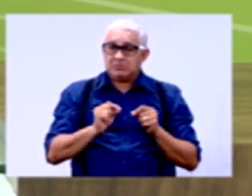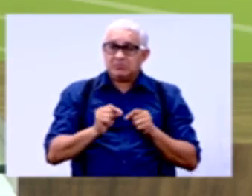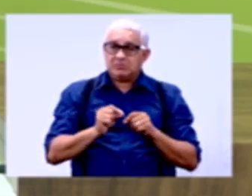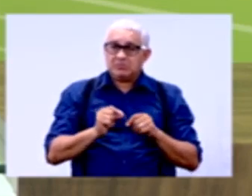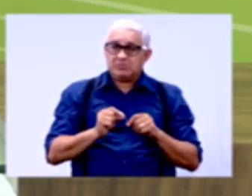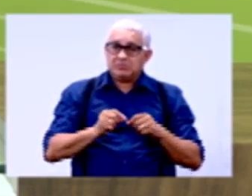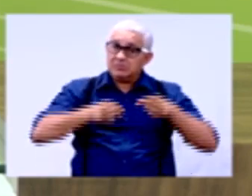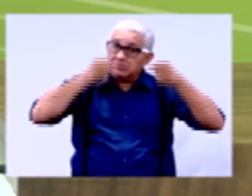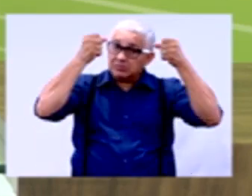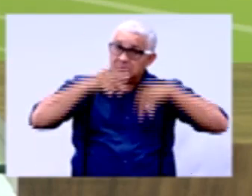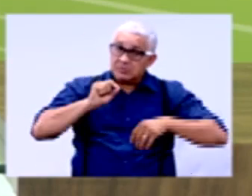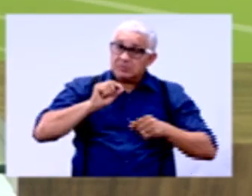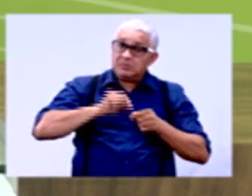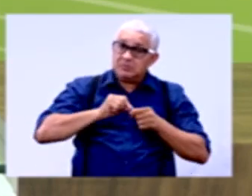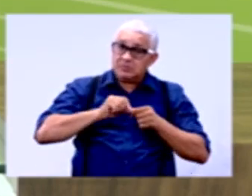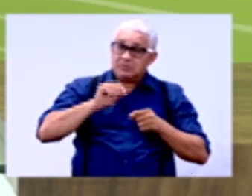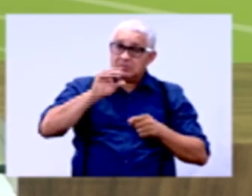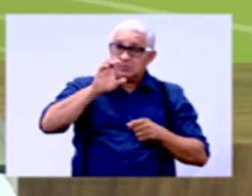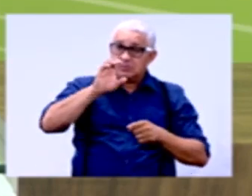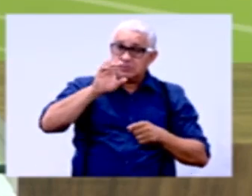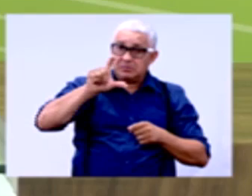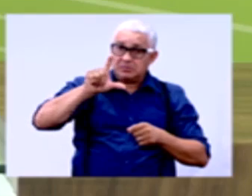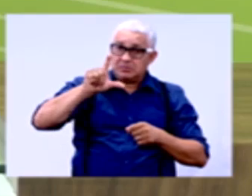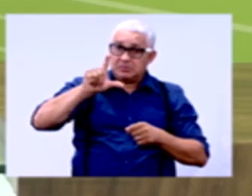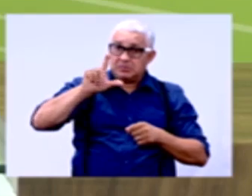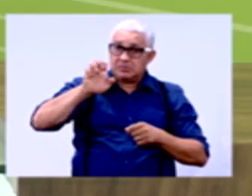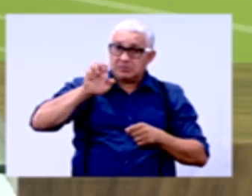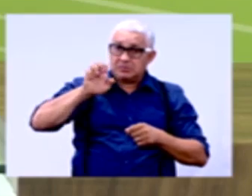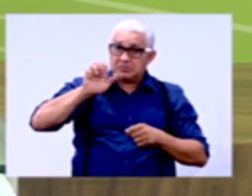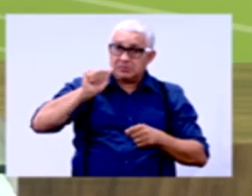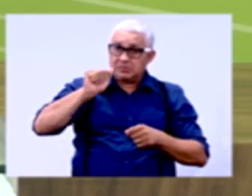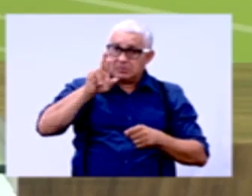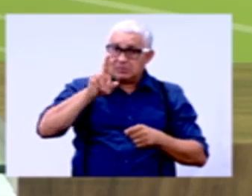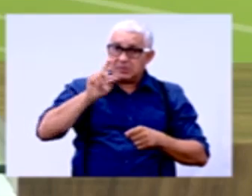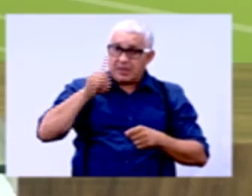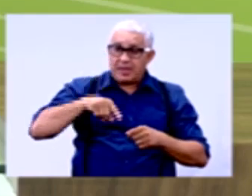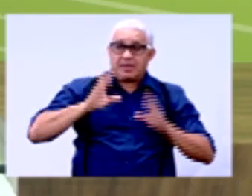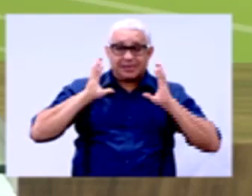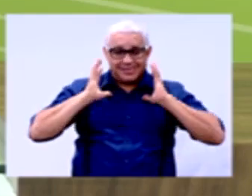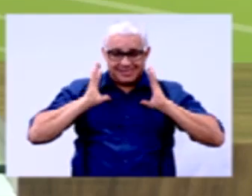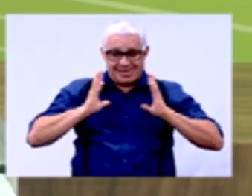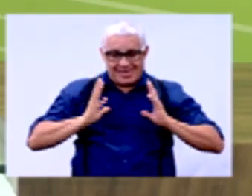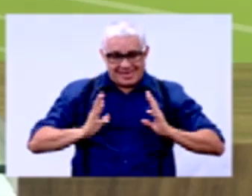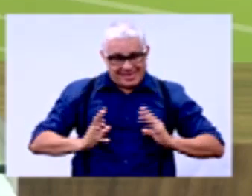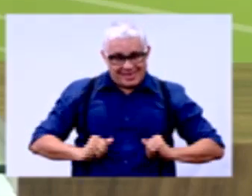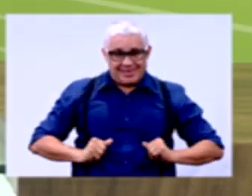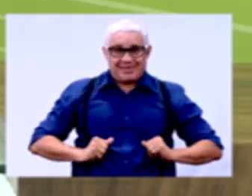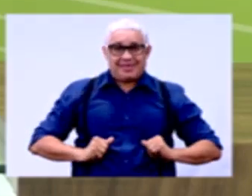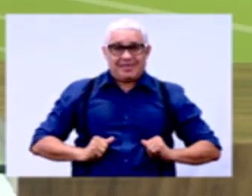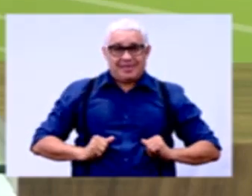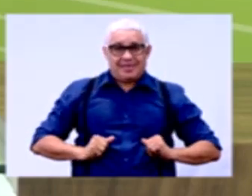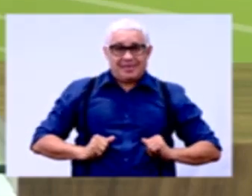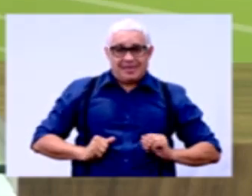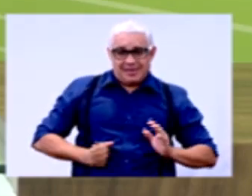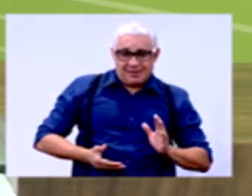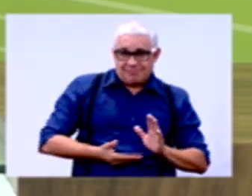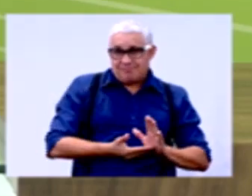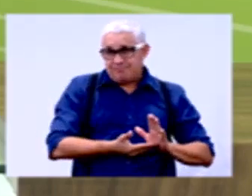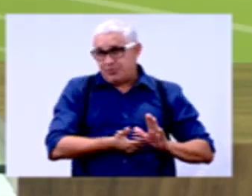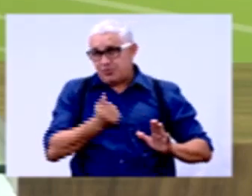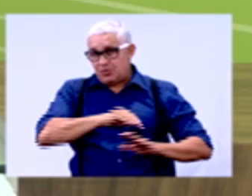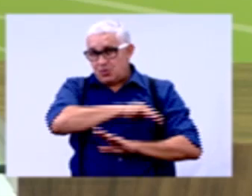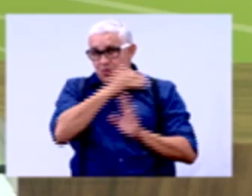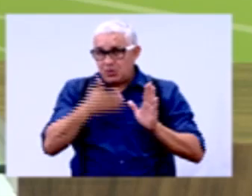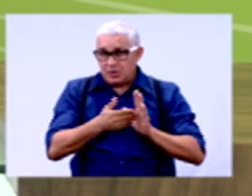né? Clear, vamos dizer que vamos limpar. A ideia é justamente fazer a remoção de todos